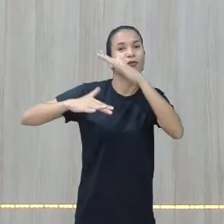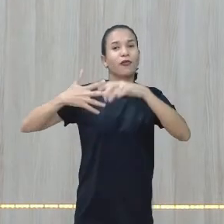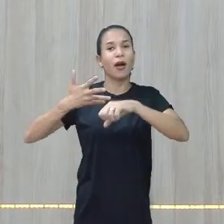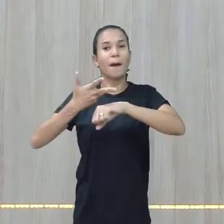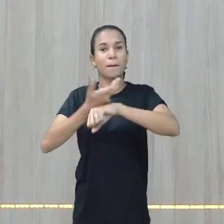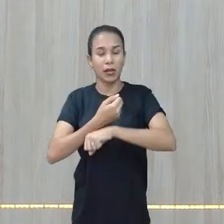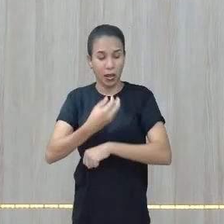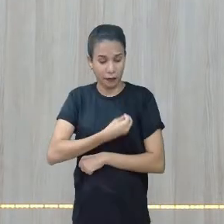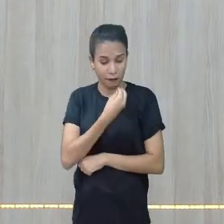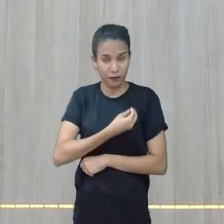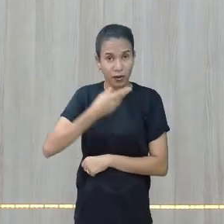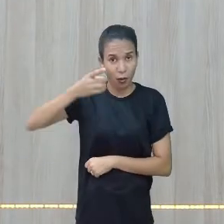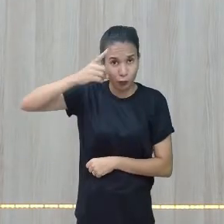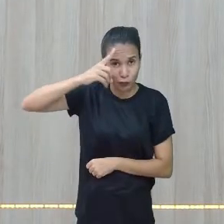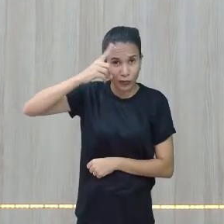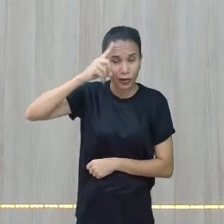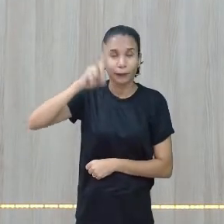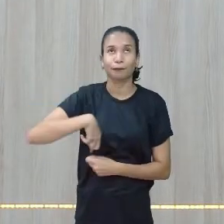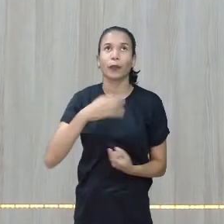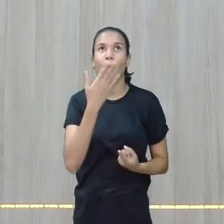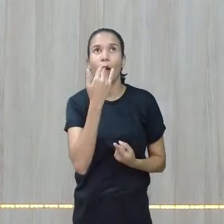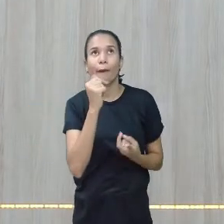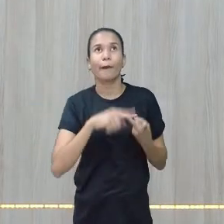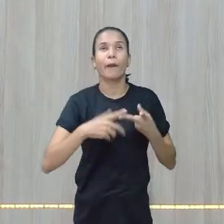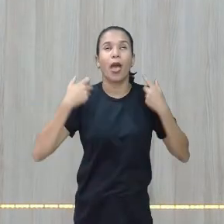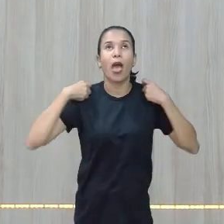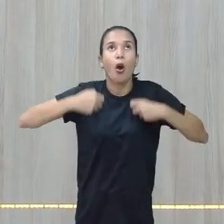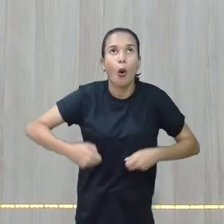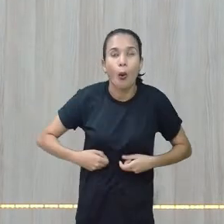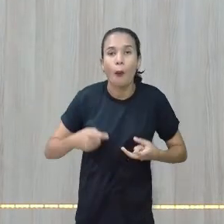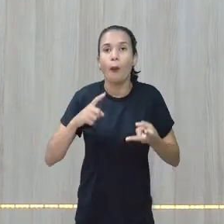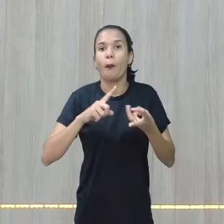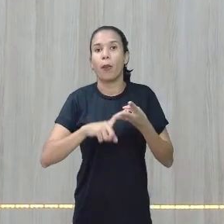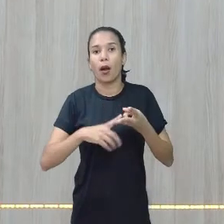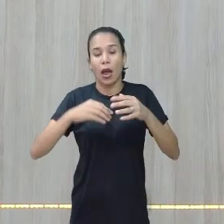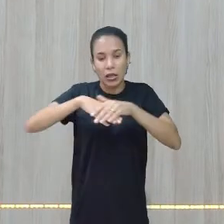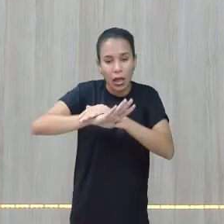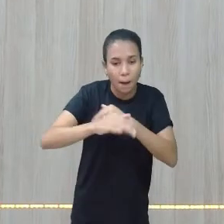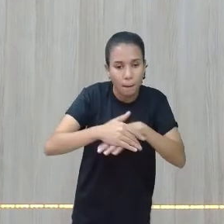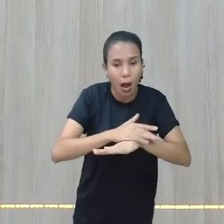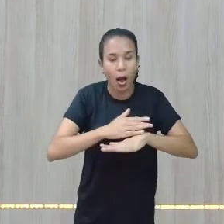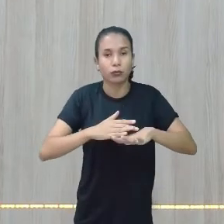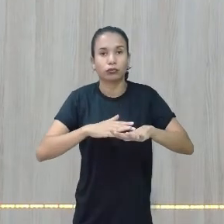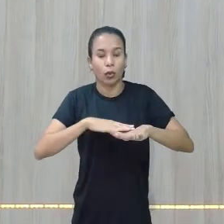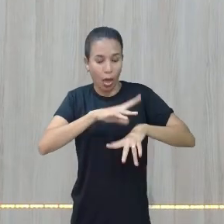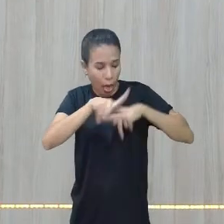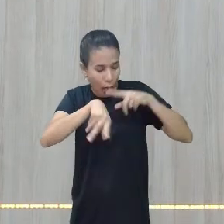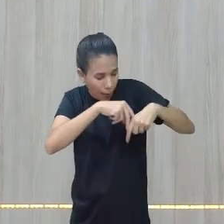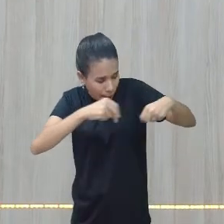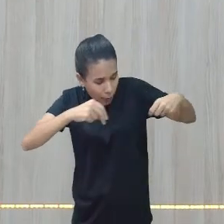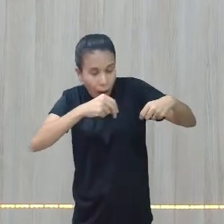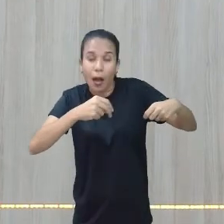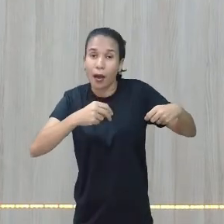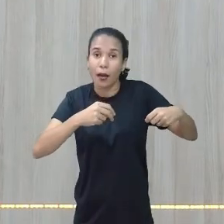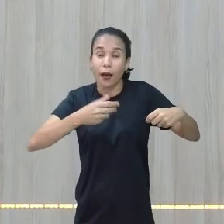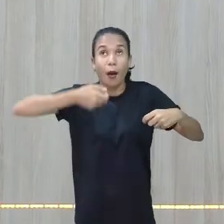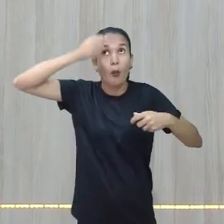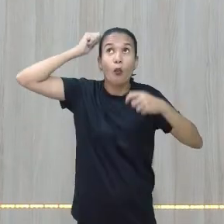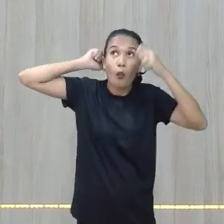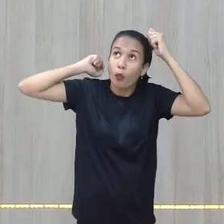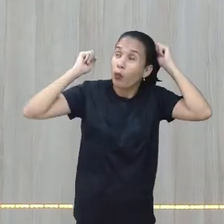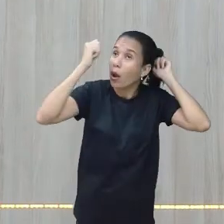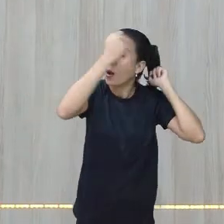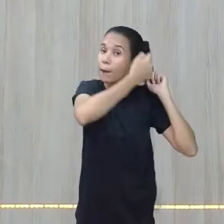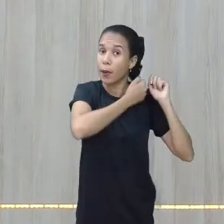habilidades de vida diária. Comer, se vestir, né? Calçar o sapato, amarrar o sapato, pentear o